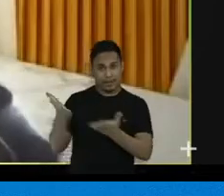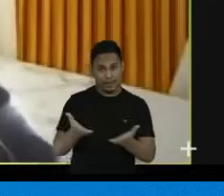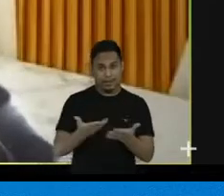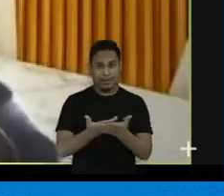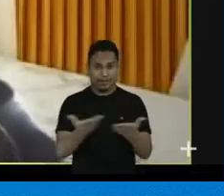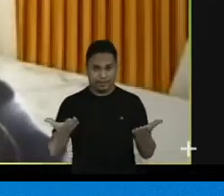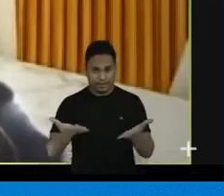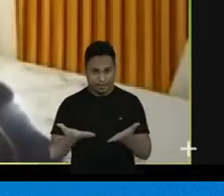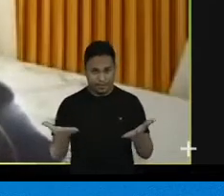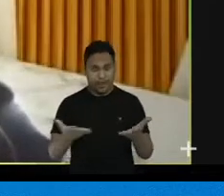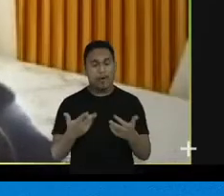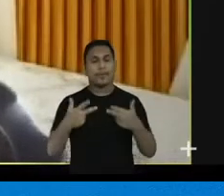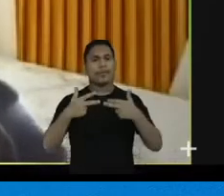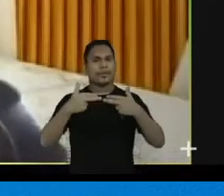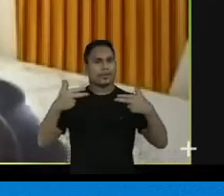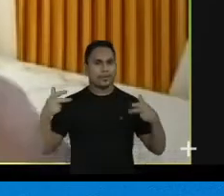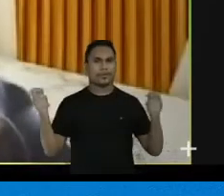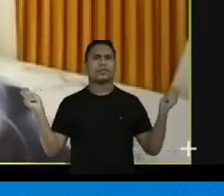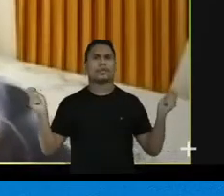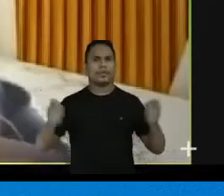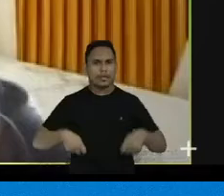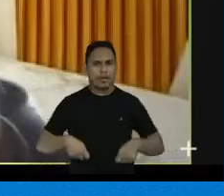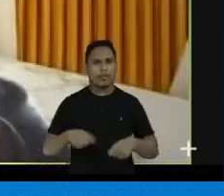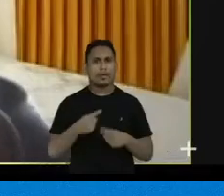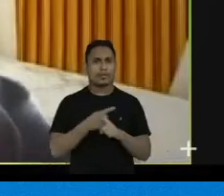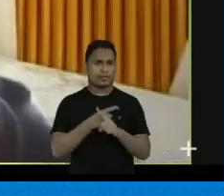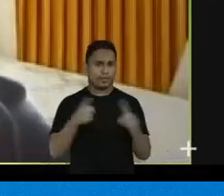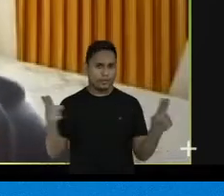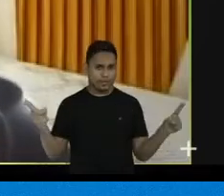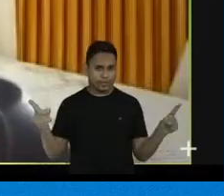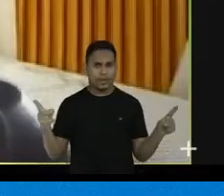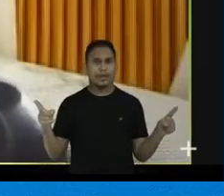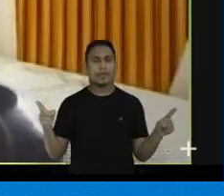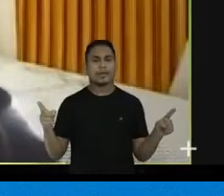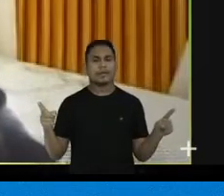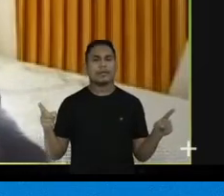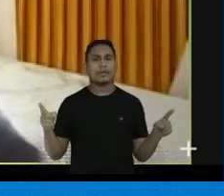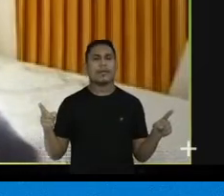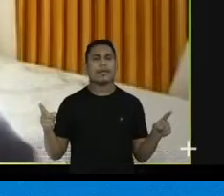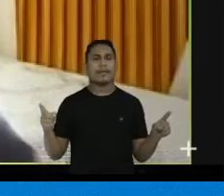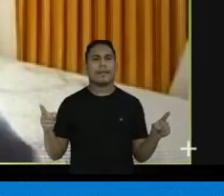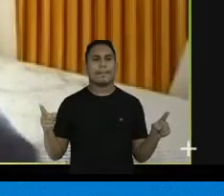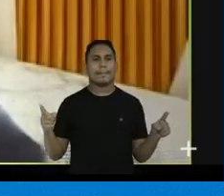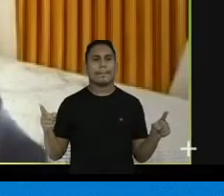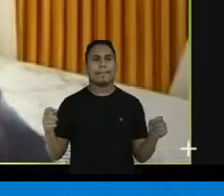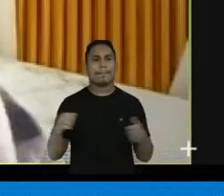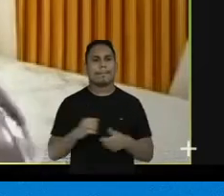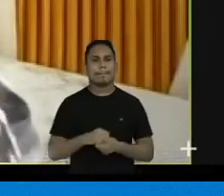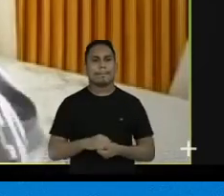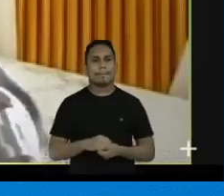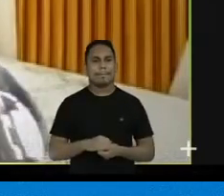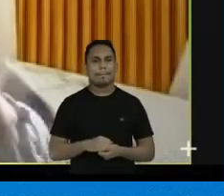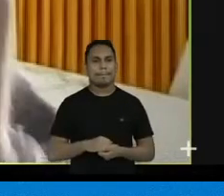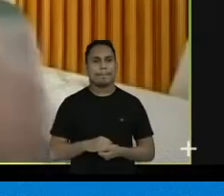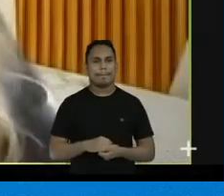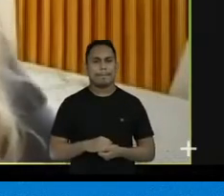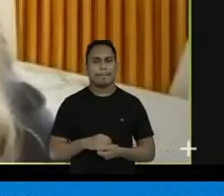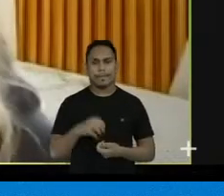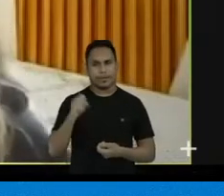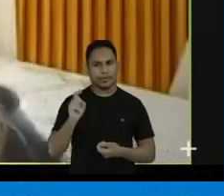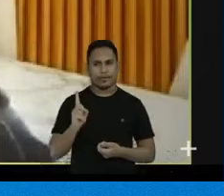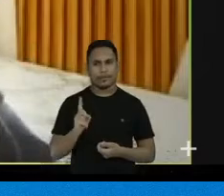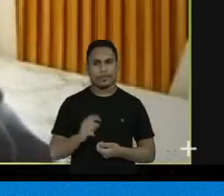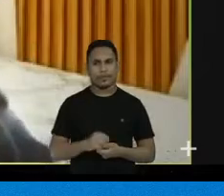que talvez vocês que são portadores da tireoidite de Hashimoto ou que conhecem alguém que tem